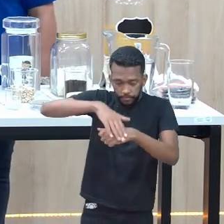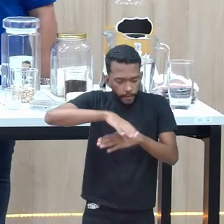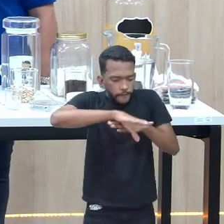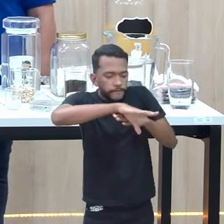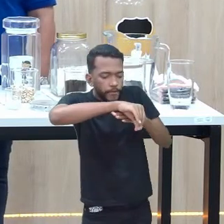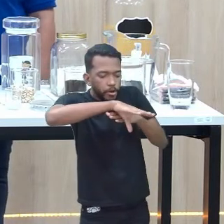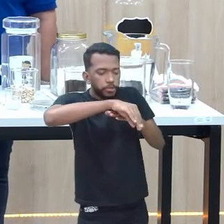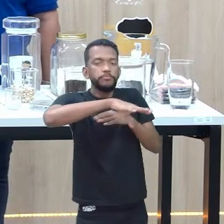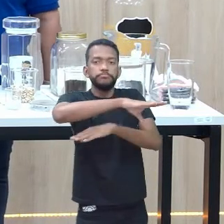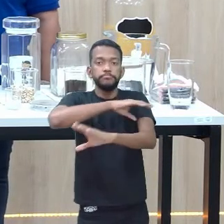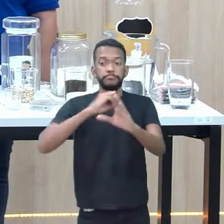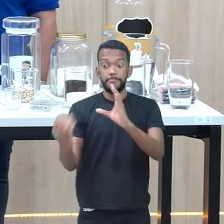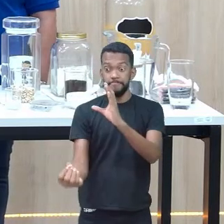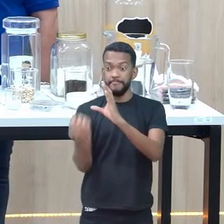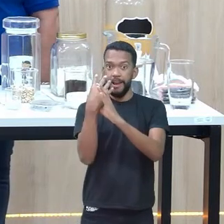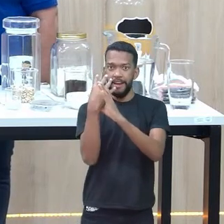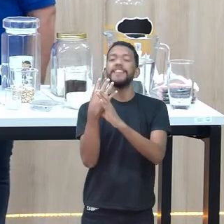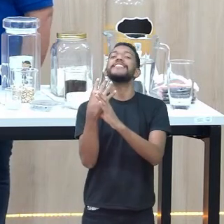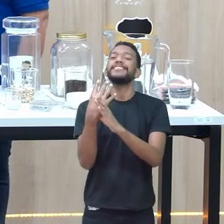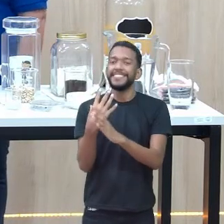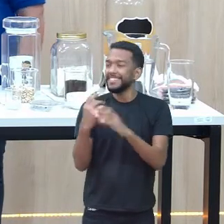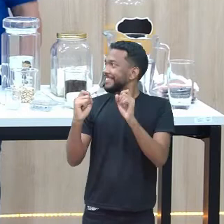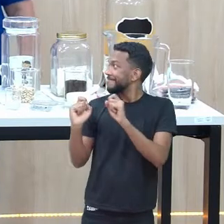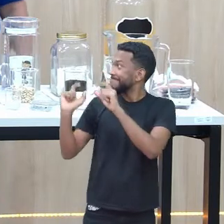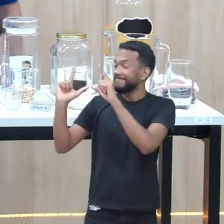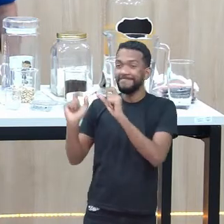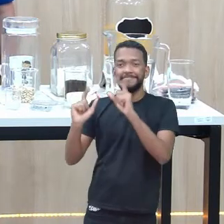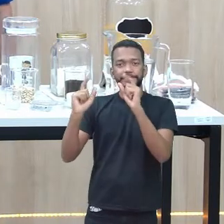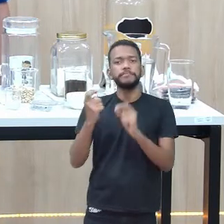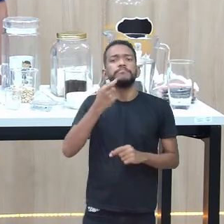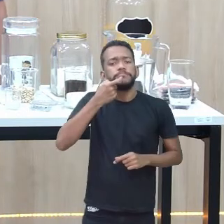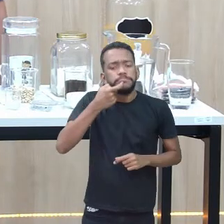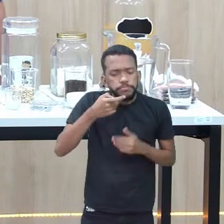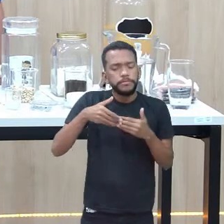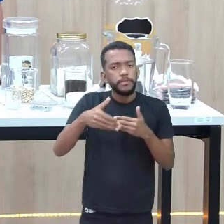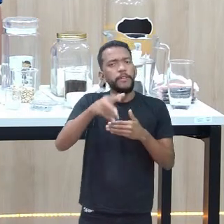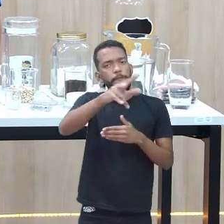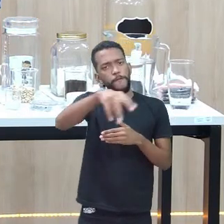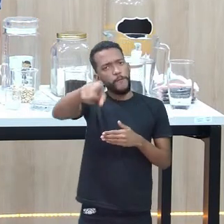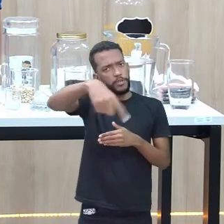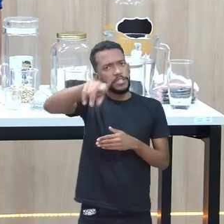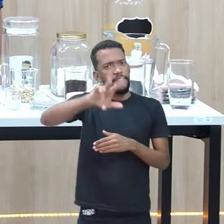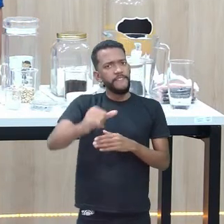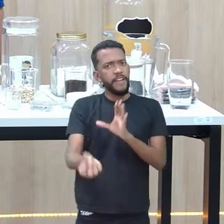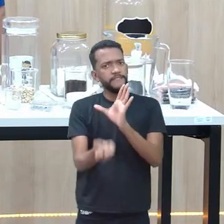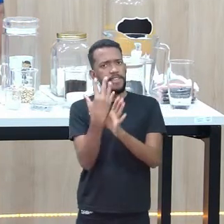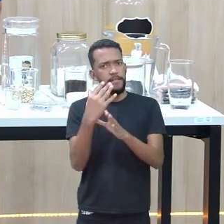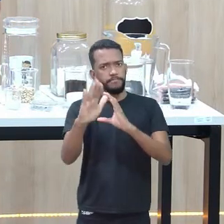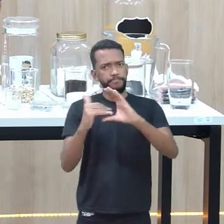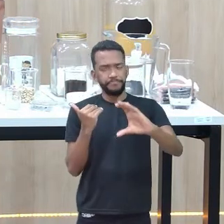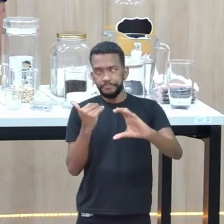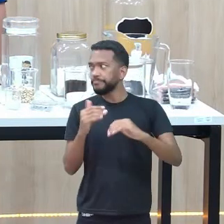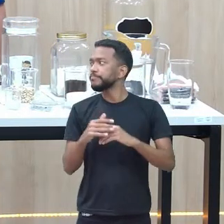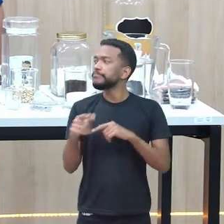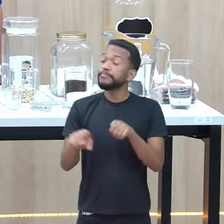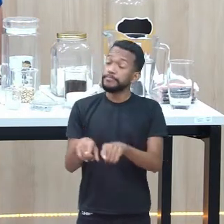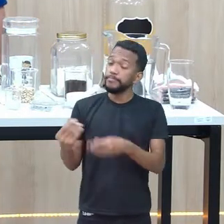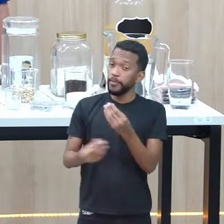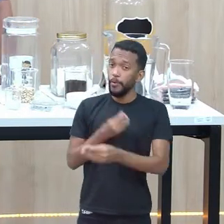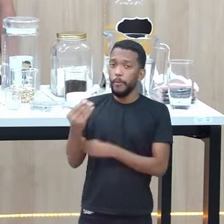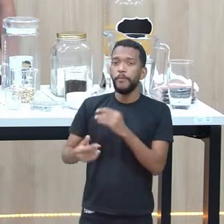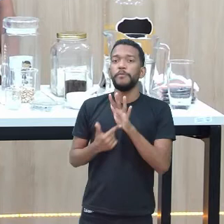que a gente está solicitando aqui. Logo eu vou dizer a vocês como é que vocês vão enviar e como eu vou mostrar